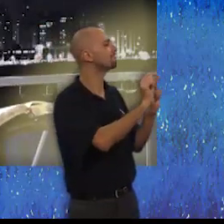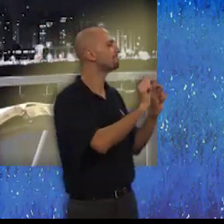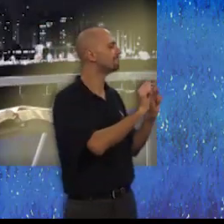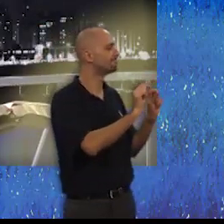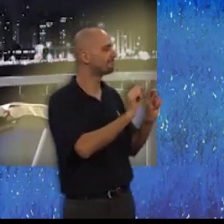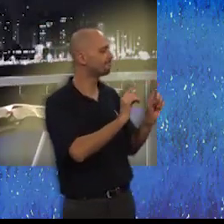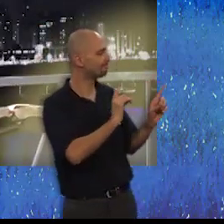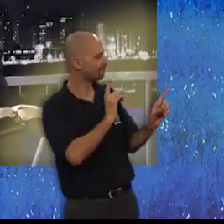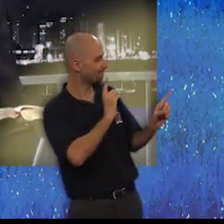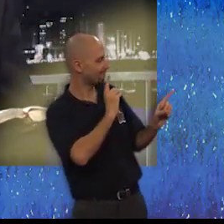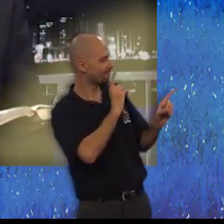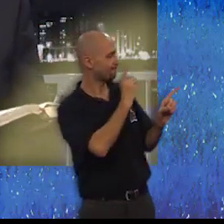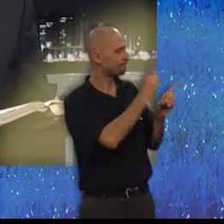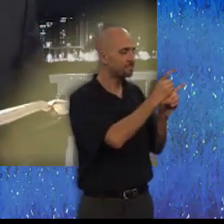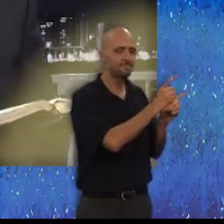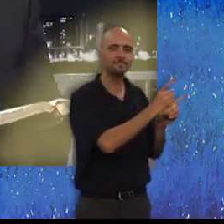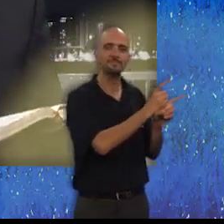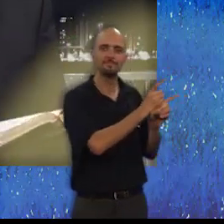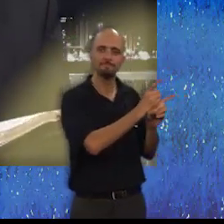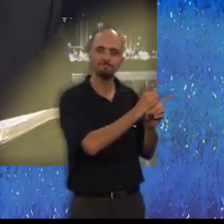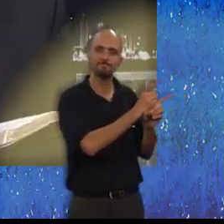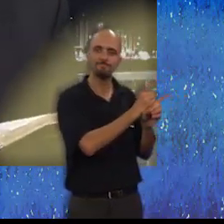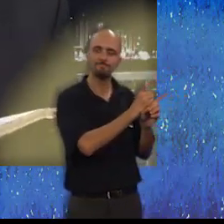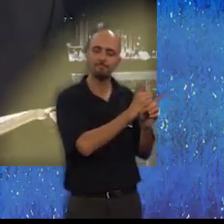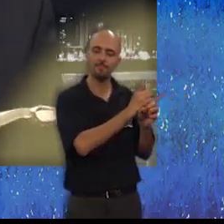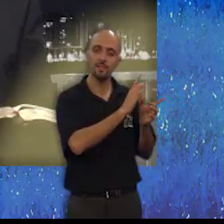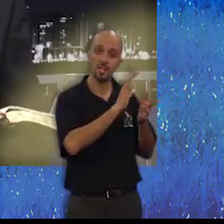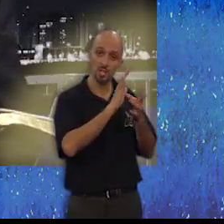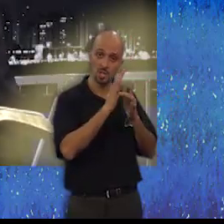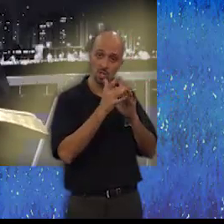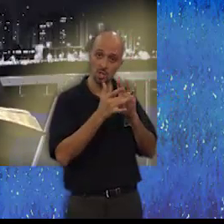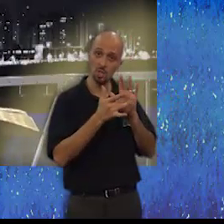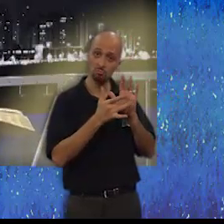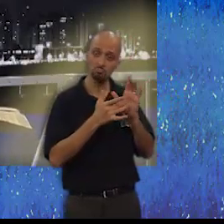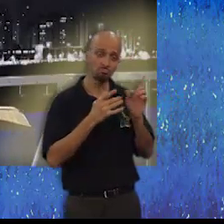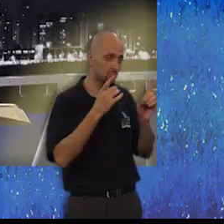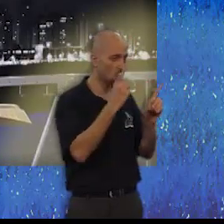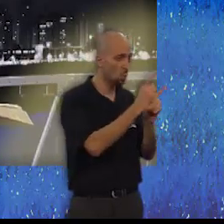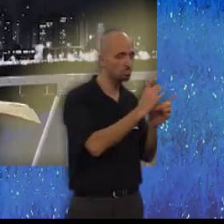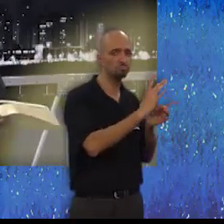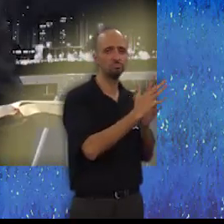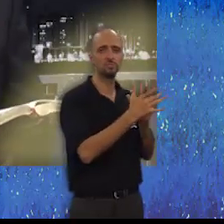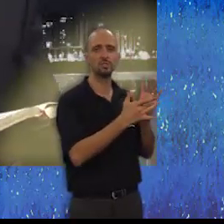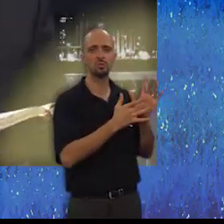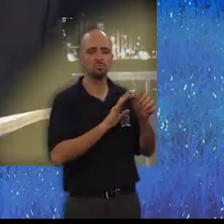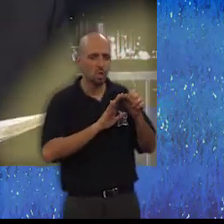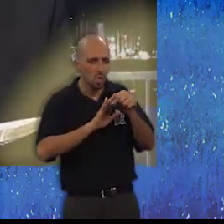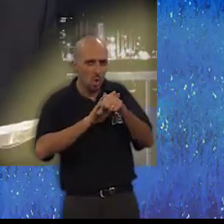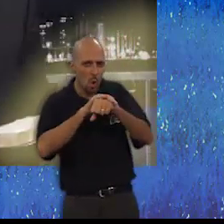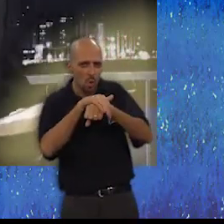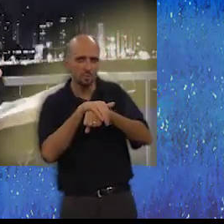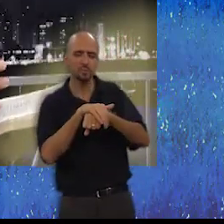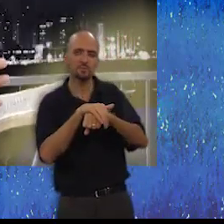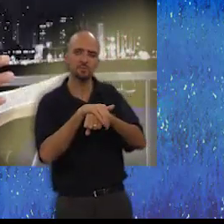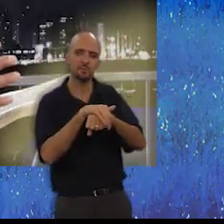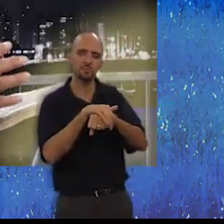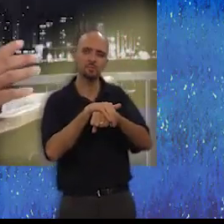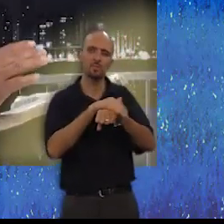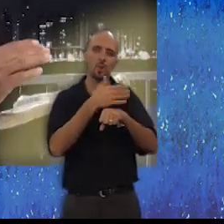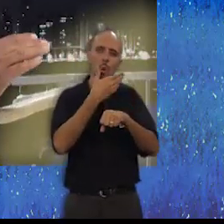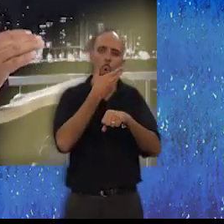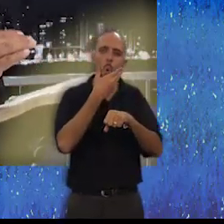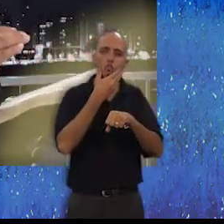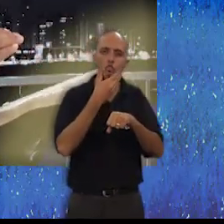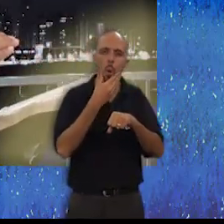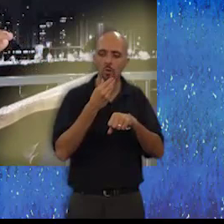Jesus, Nicodemos também o fez. Somente que Nicodemos procurou Jesus à noite. Tudo indica que Nicodemos, por ser